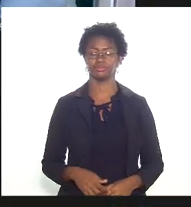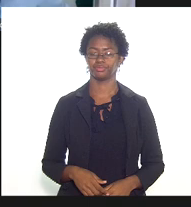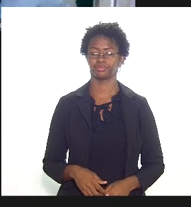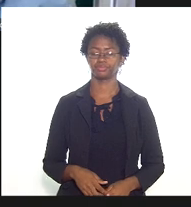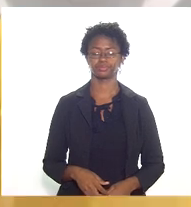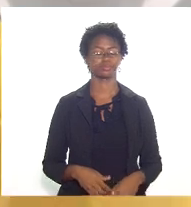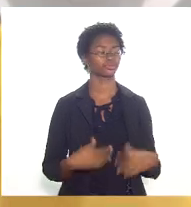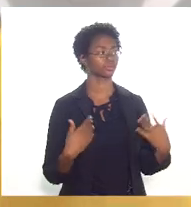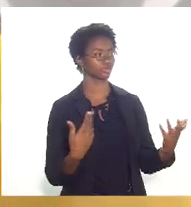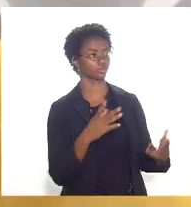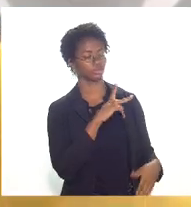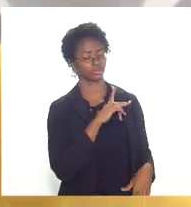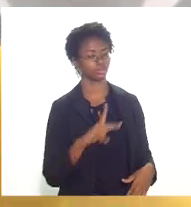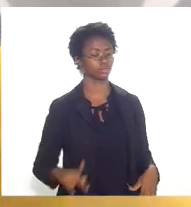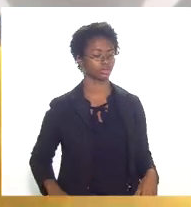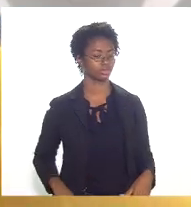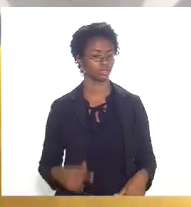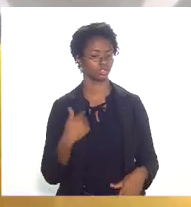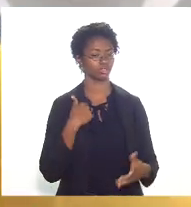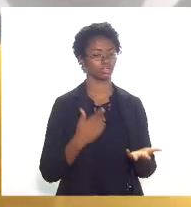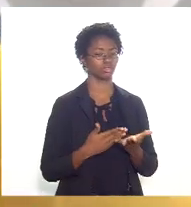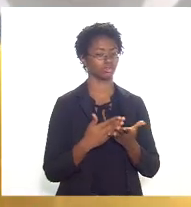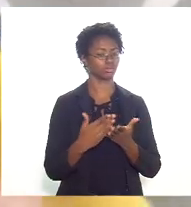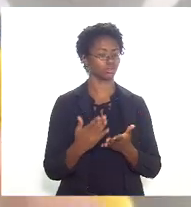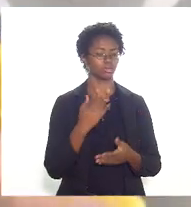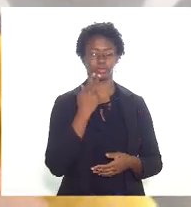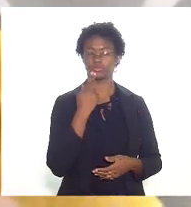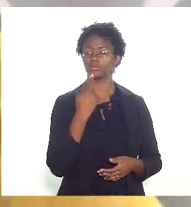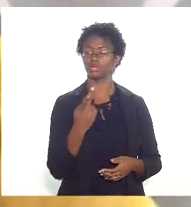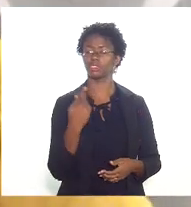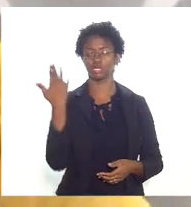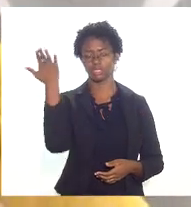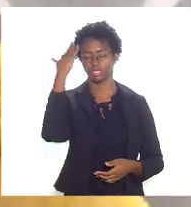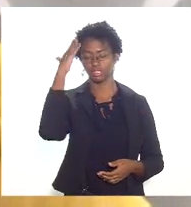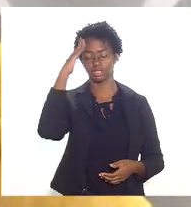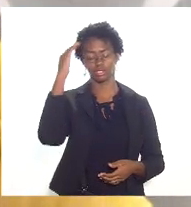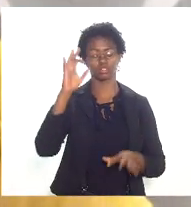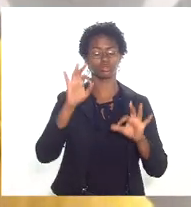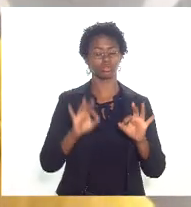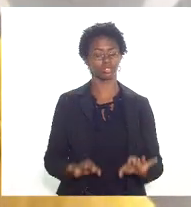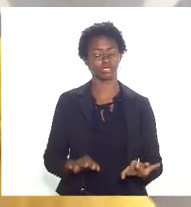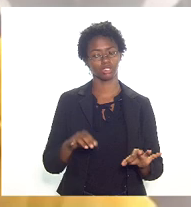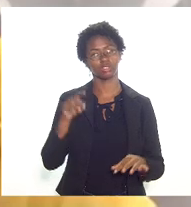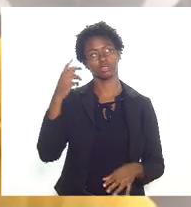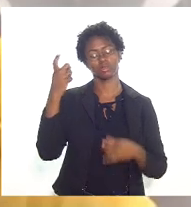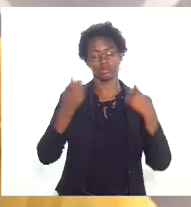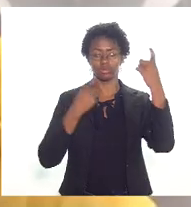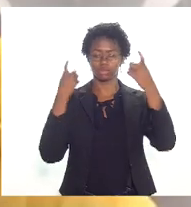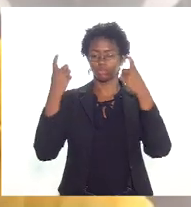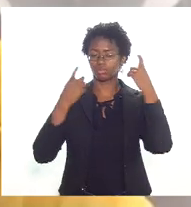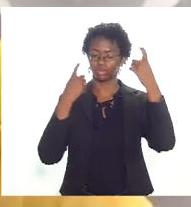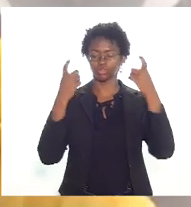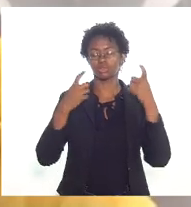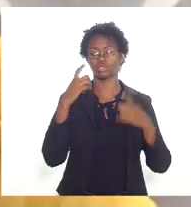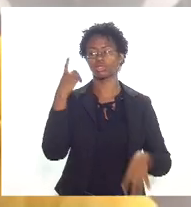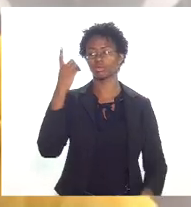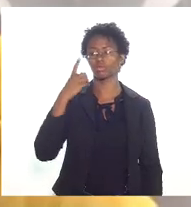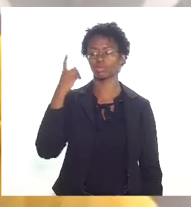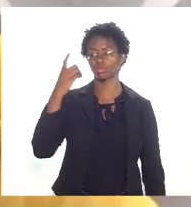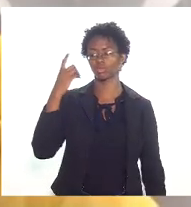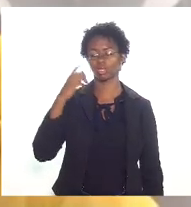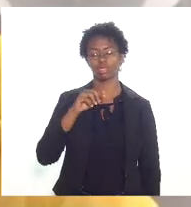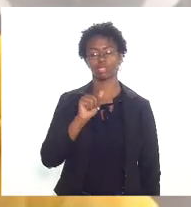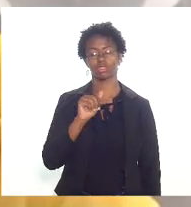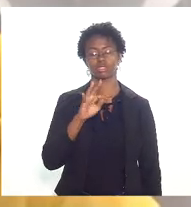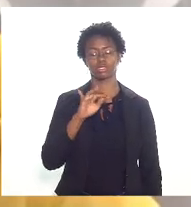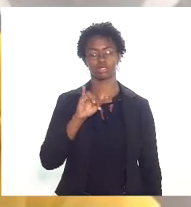o presidente eu quero inicialmente esternaque que entendo perfeitamente a preocupação do deputado é